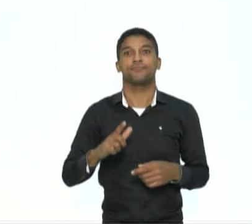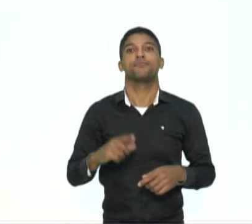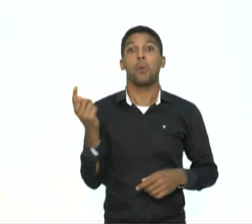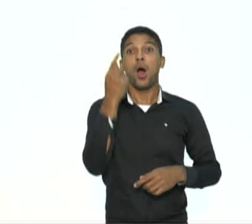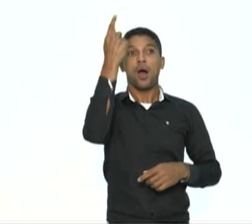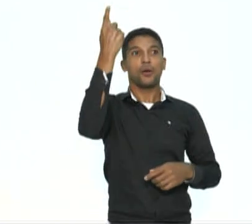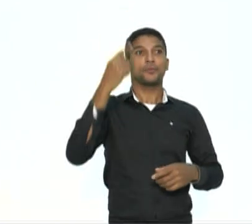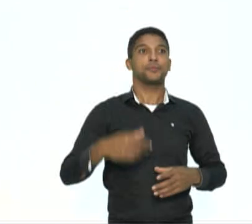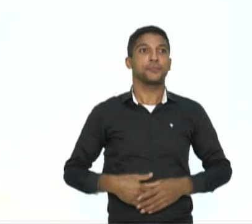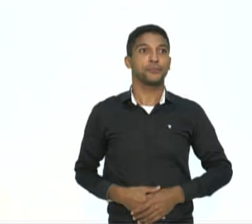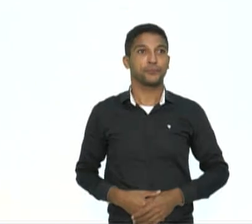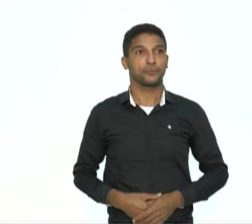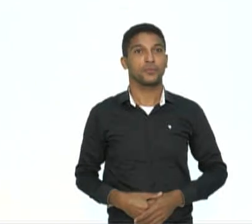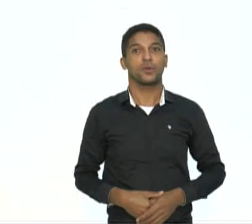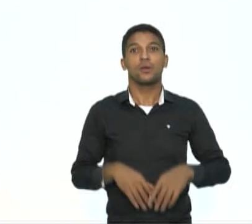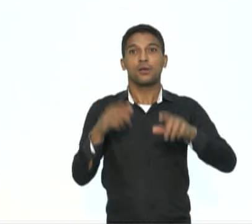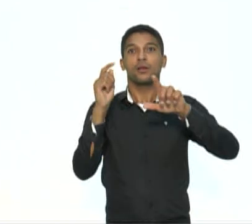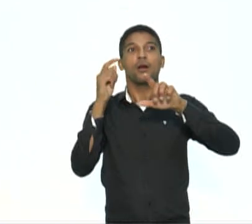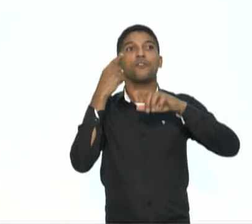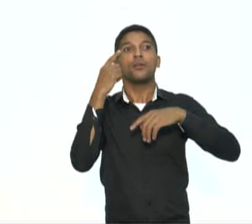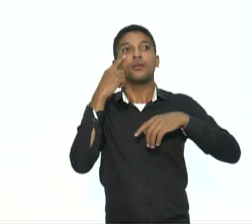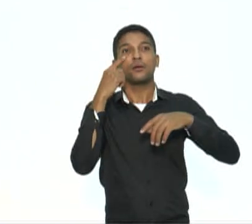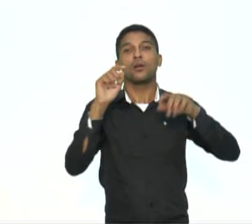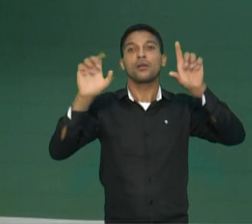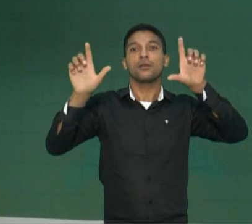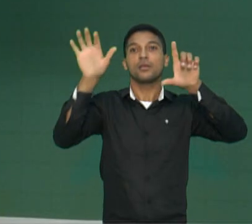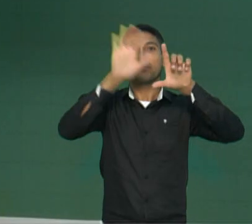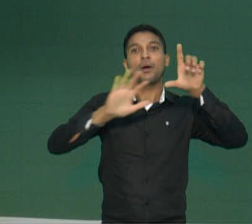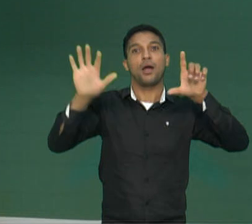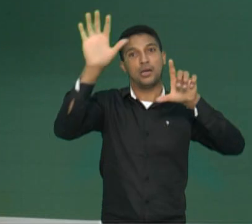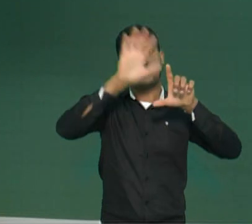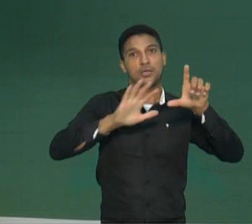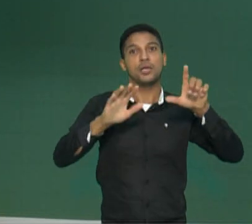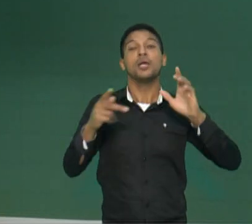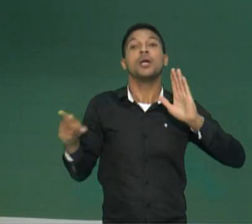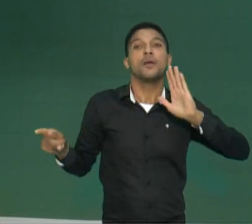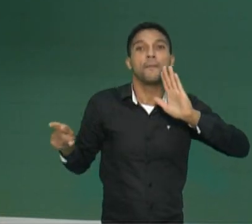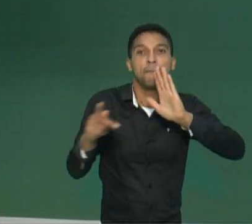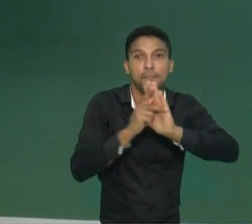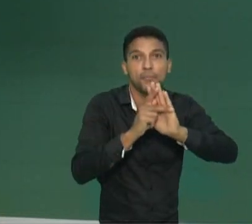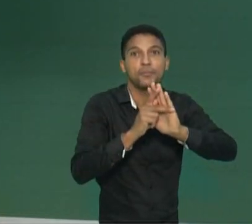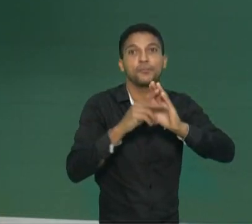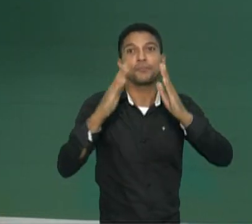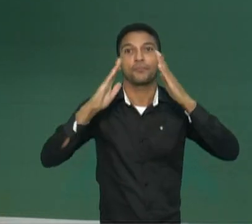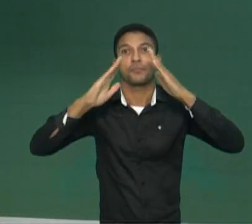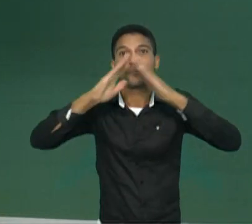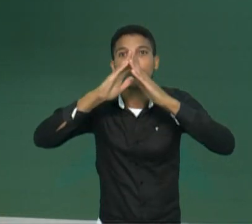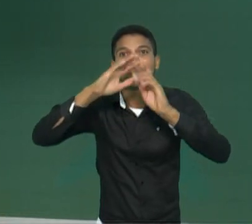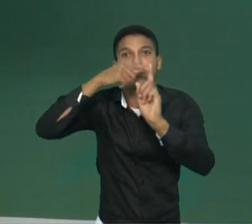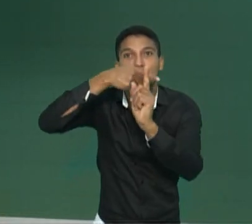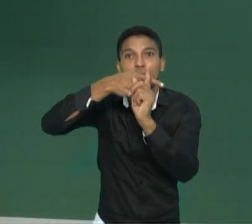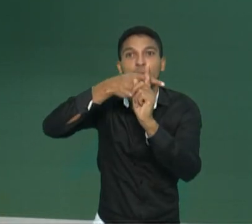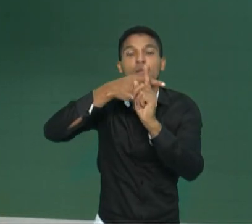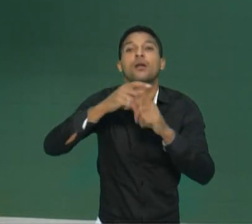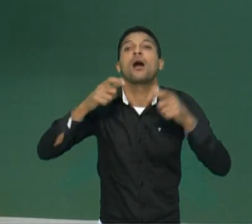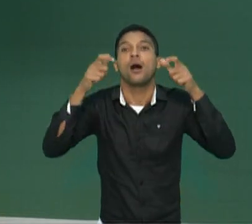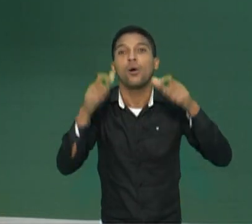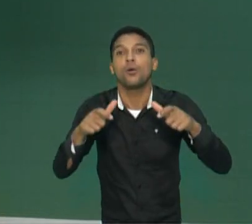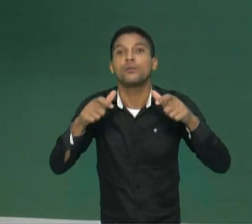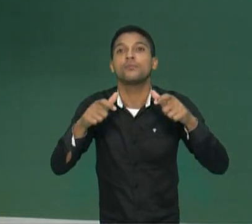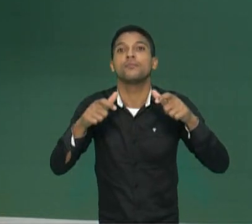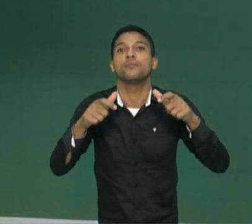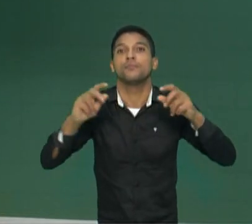da Sainte-Chapelle, em Paris, né? Também conhecida como Notre Dame, mas não é aquela Notre Dame, tá? Então, a gente já vê